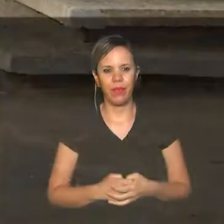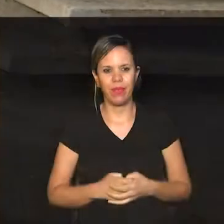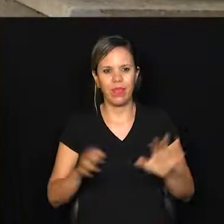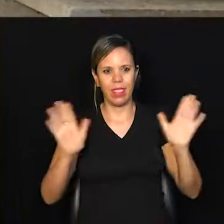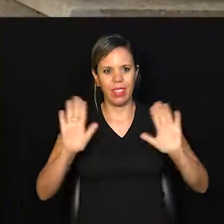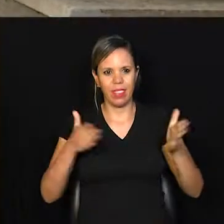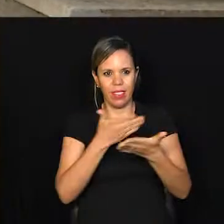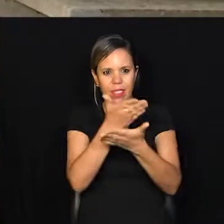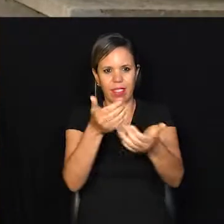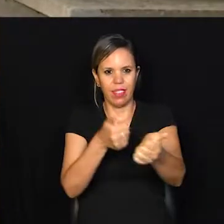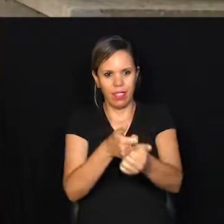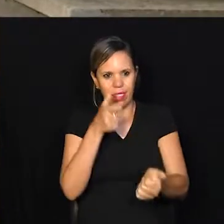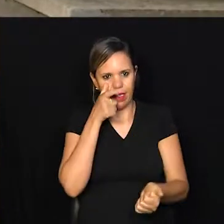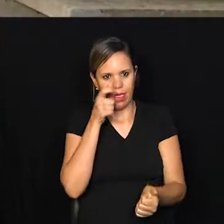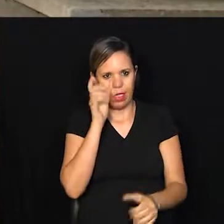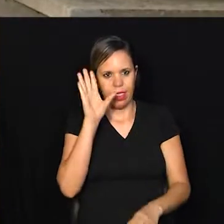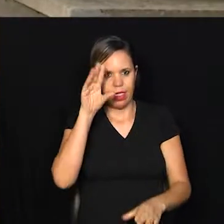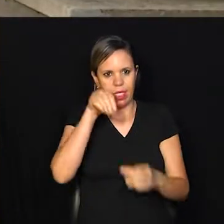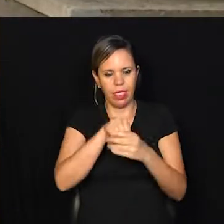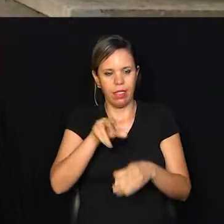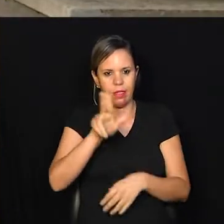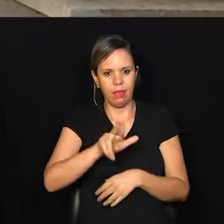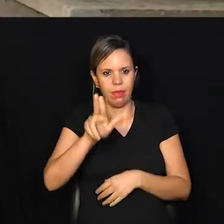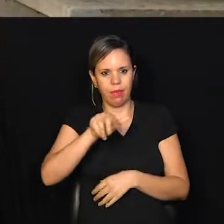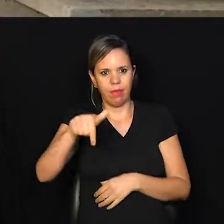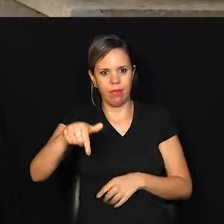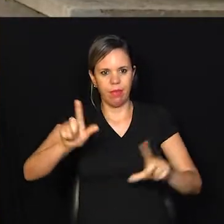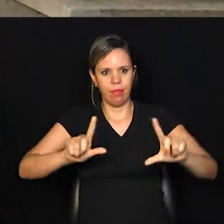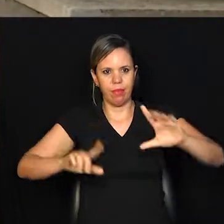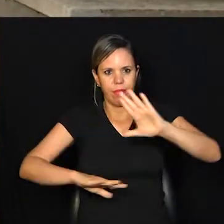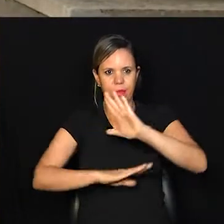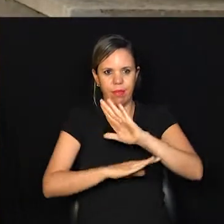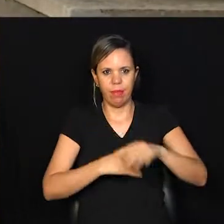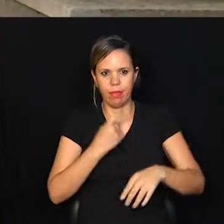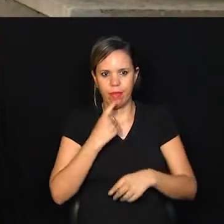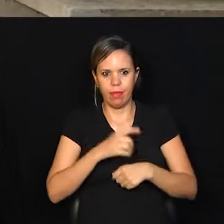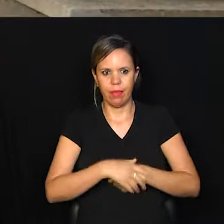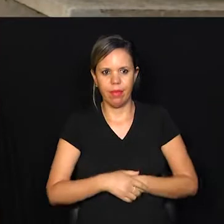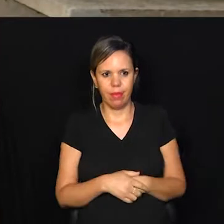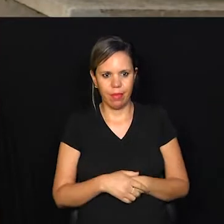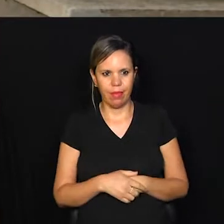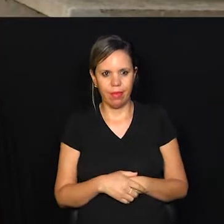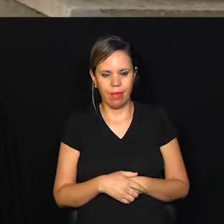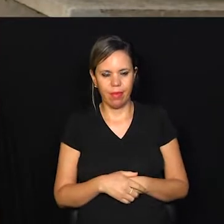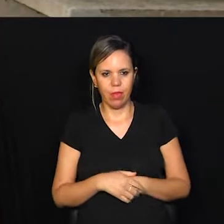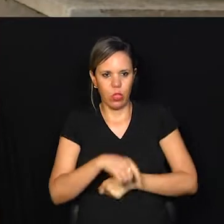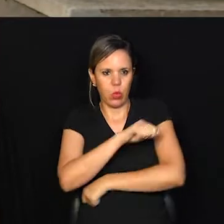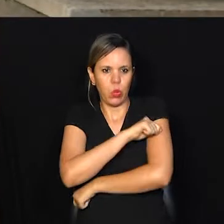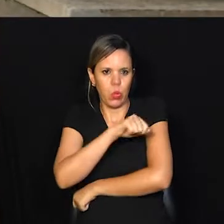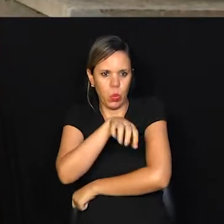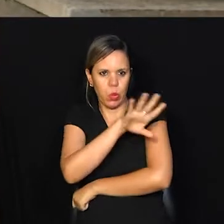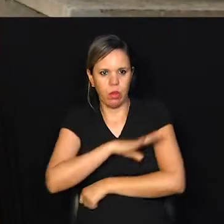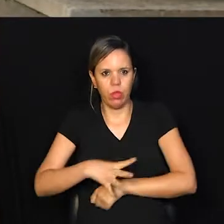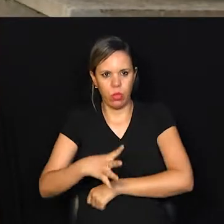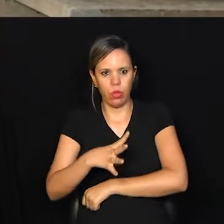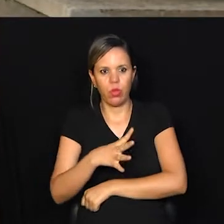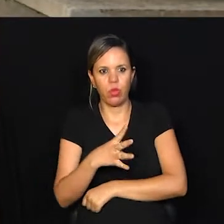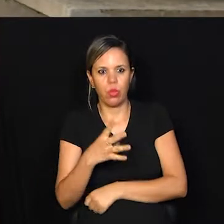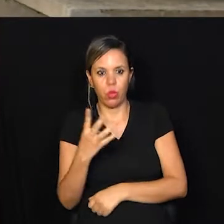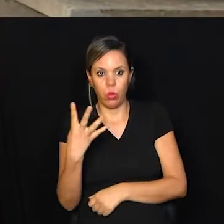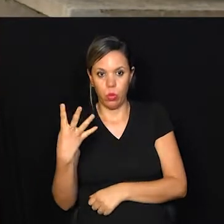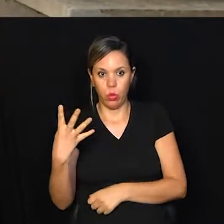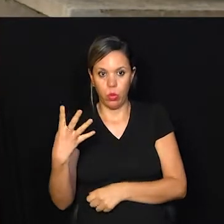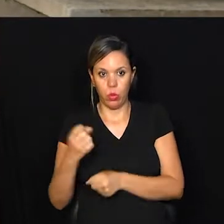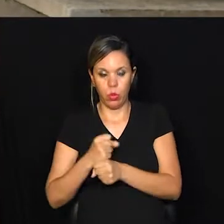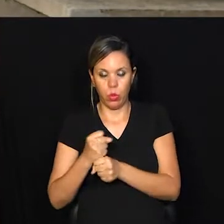Olá para você que está acompanhando direto da universidade, aqui na tela da TV Câmara Campinas. Os alunos do 4º ano de